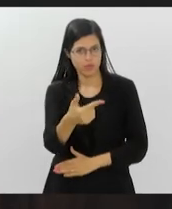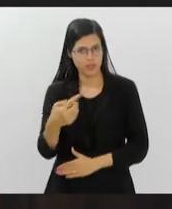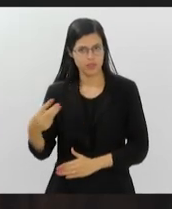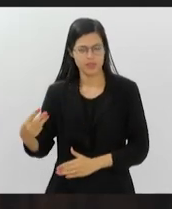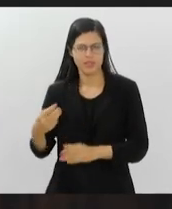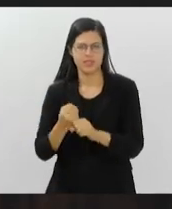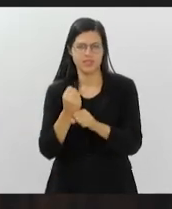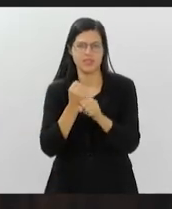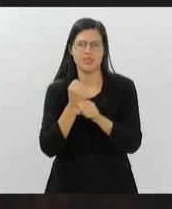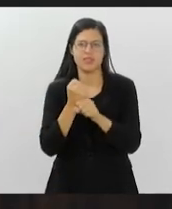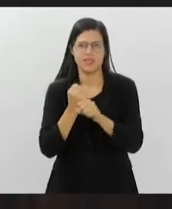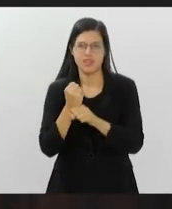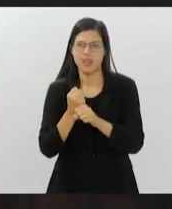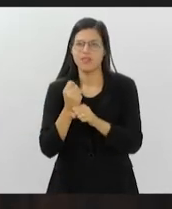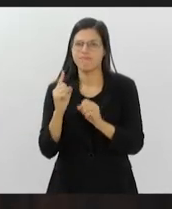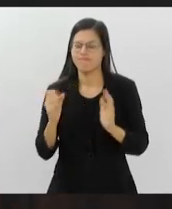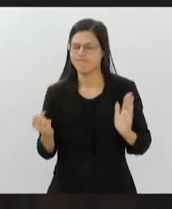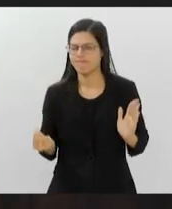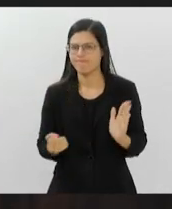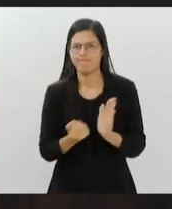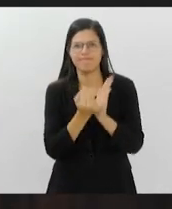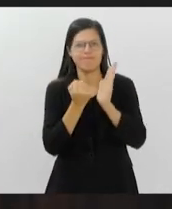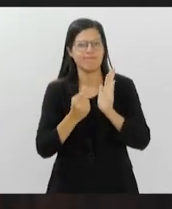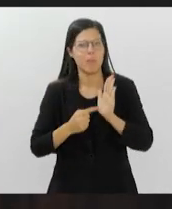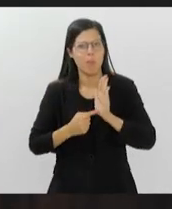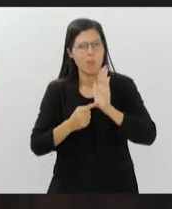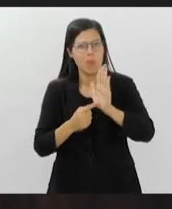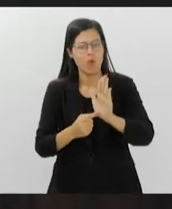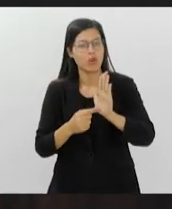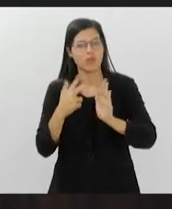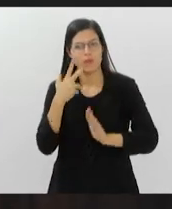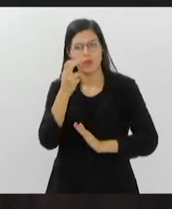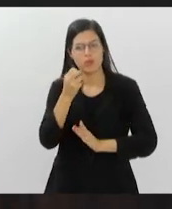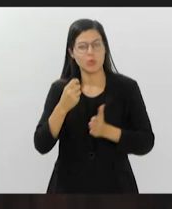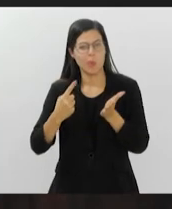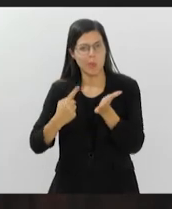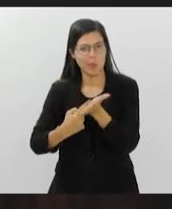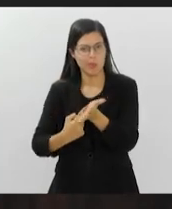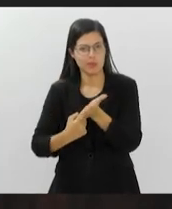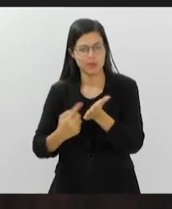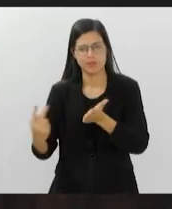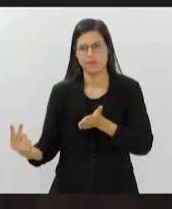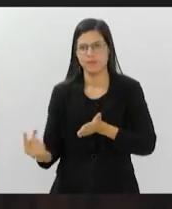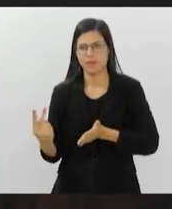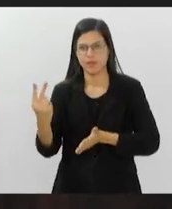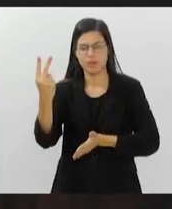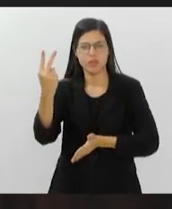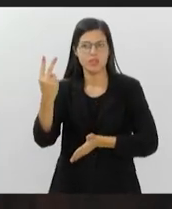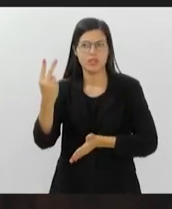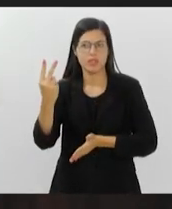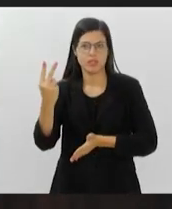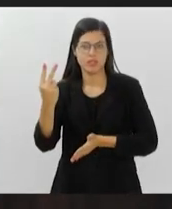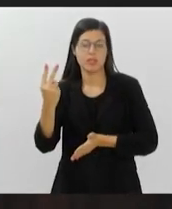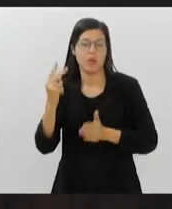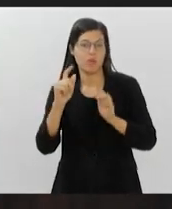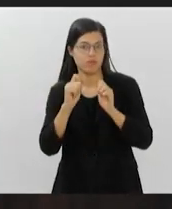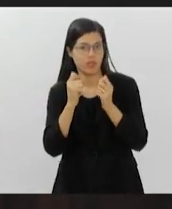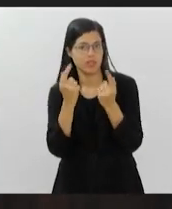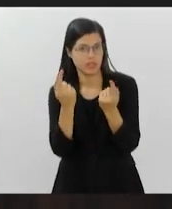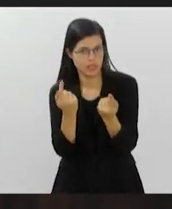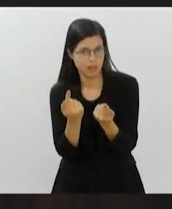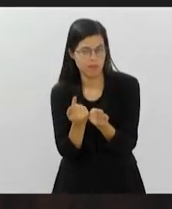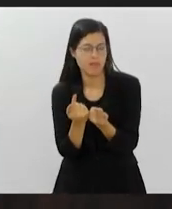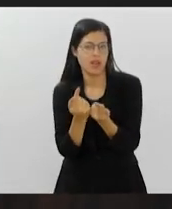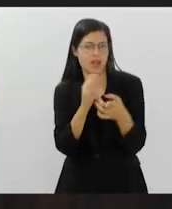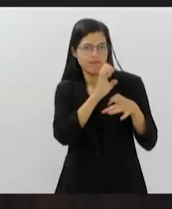é emblemático e reforça nosso compromisso com a valorização dos parlamentos estaduais,